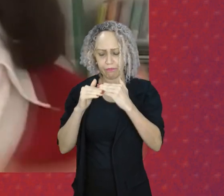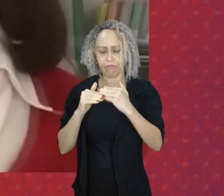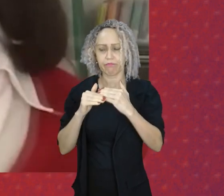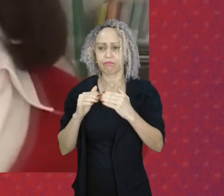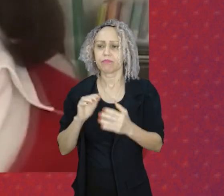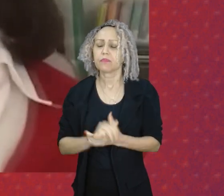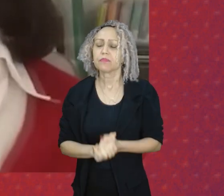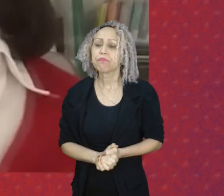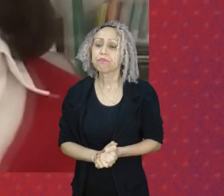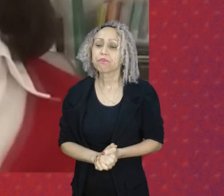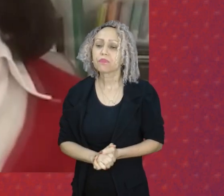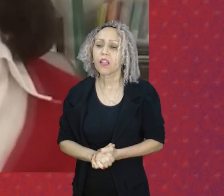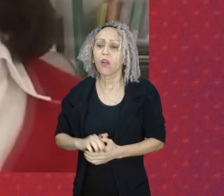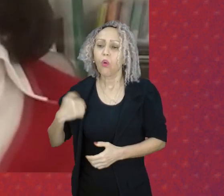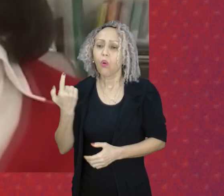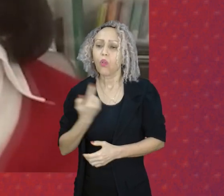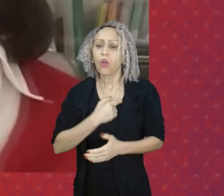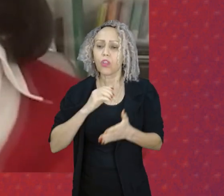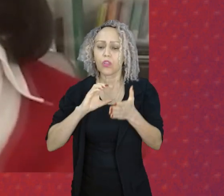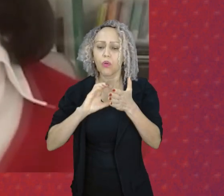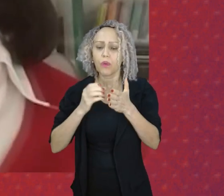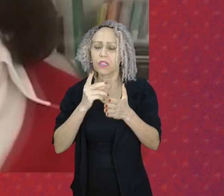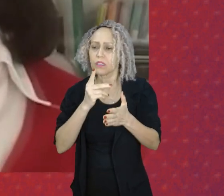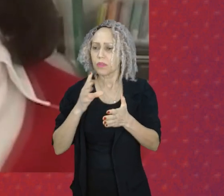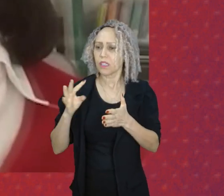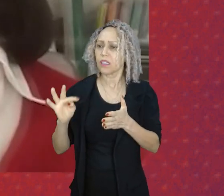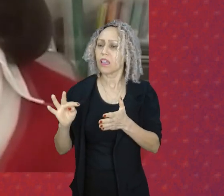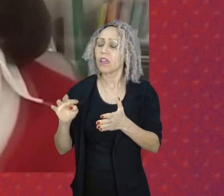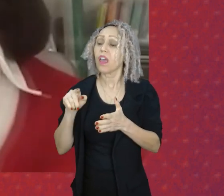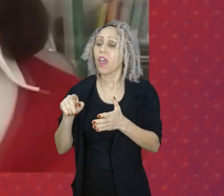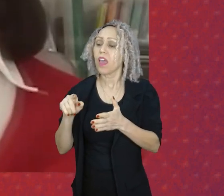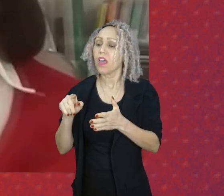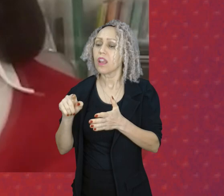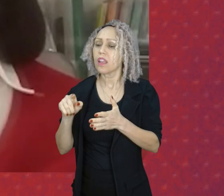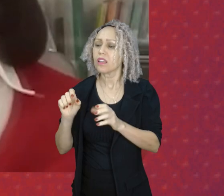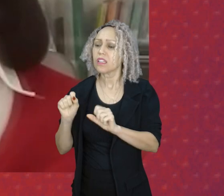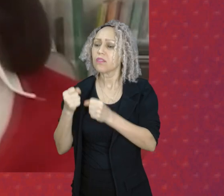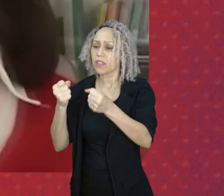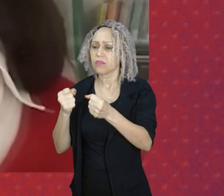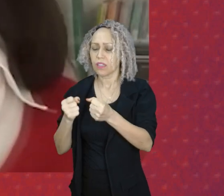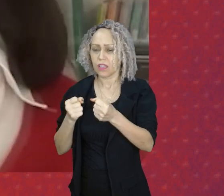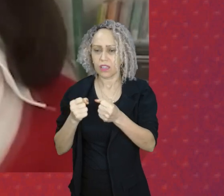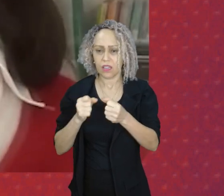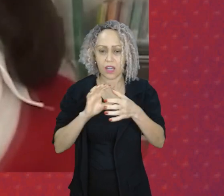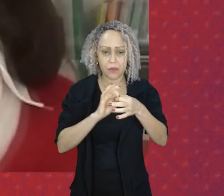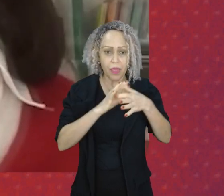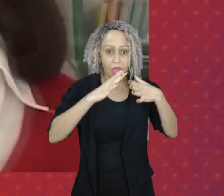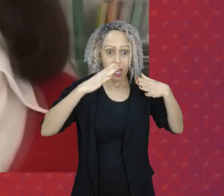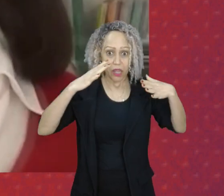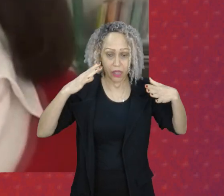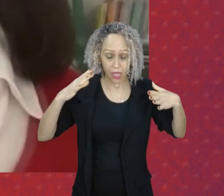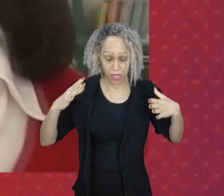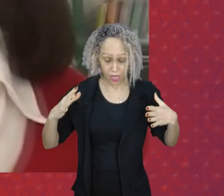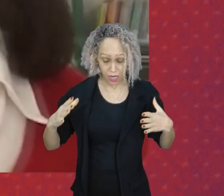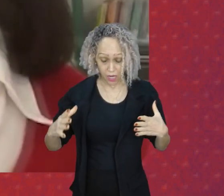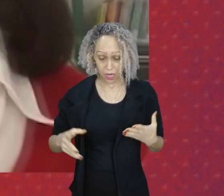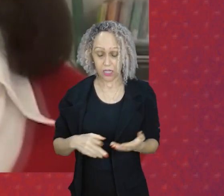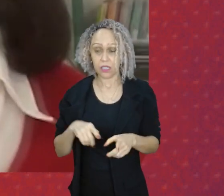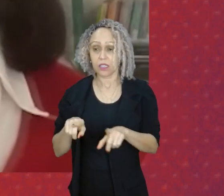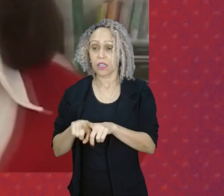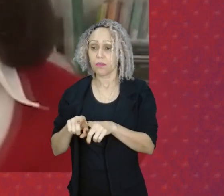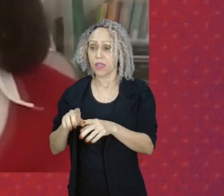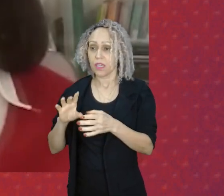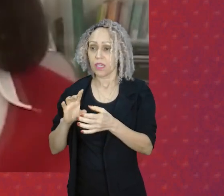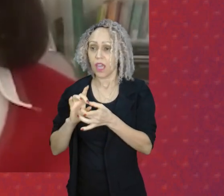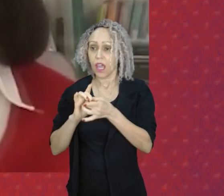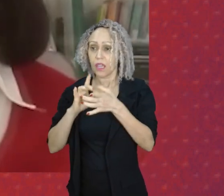partido defende em relação ao exercício da liberdade, ao exercício e ao fortalecimento da